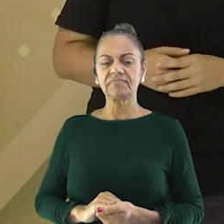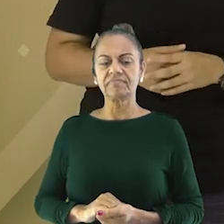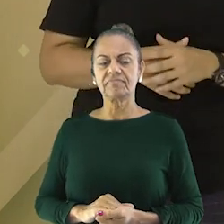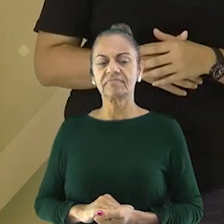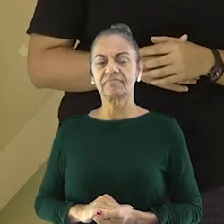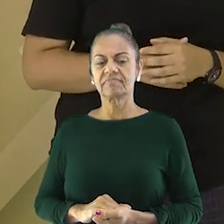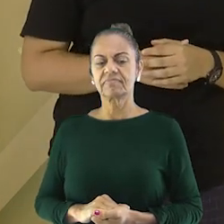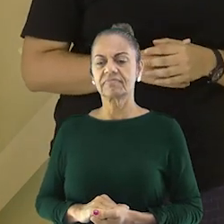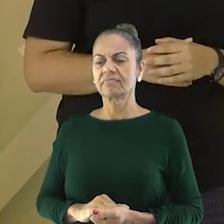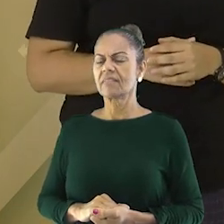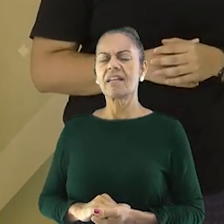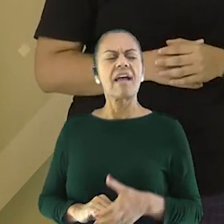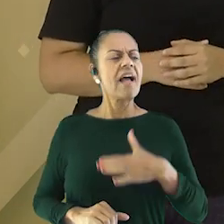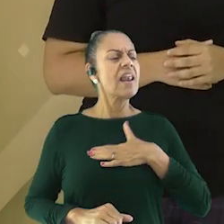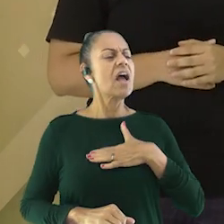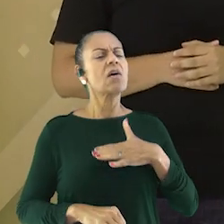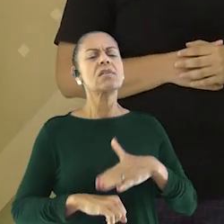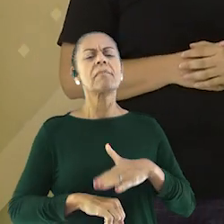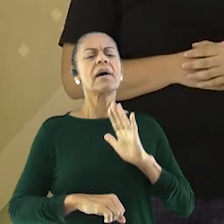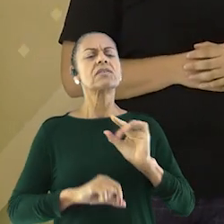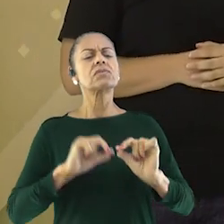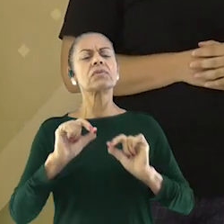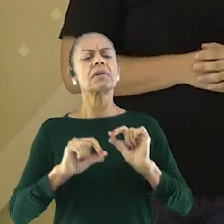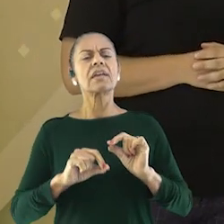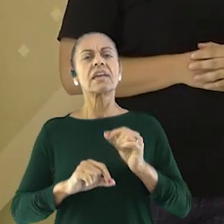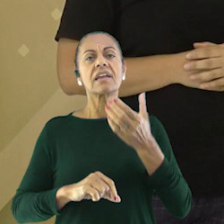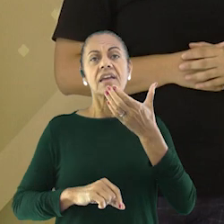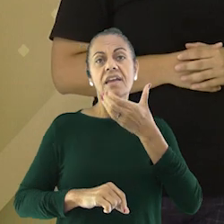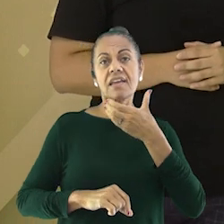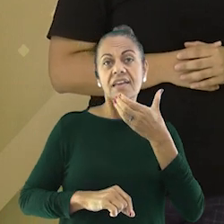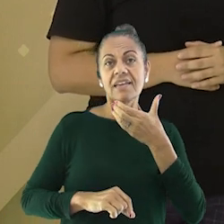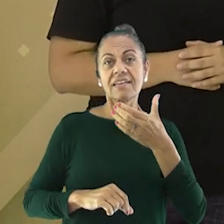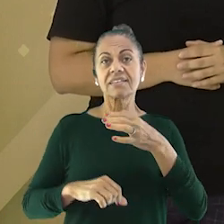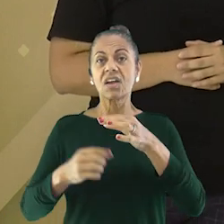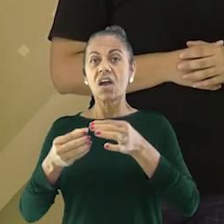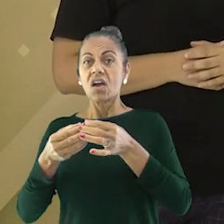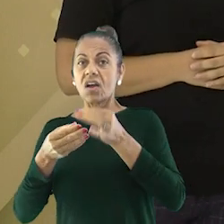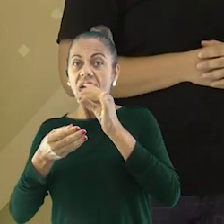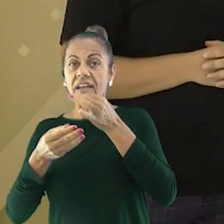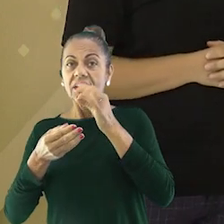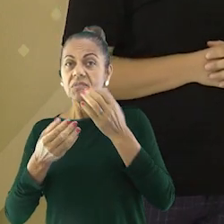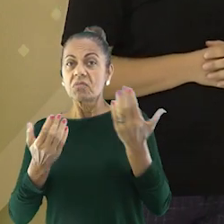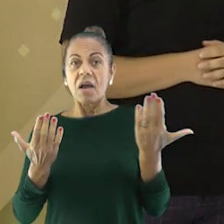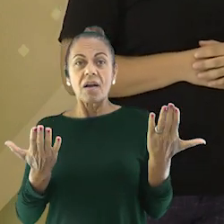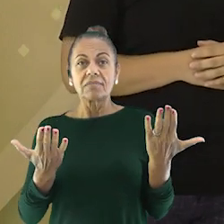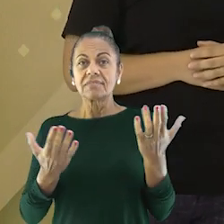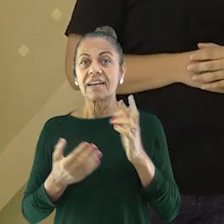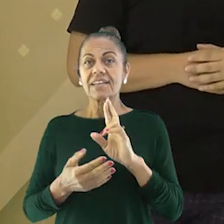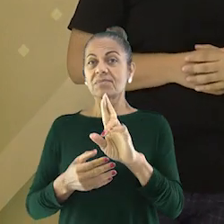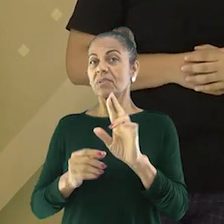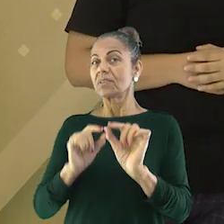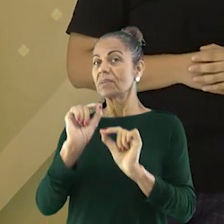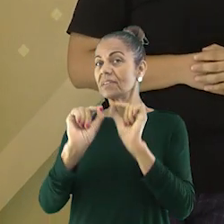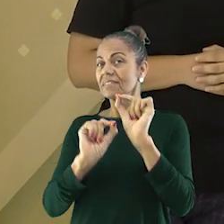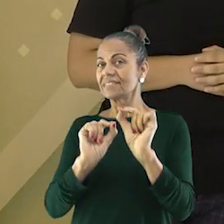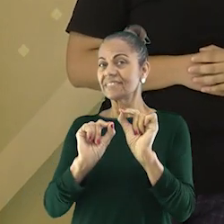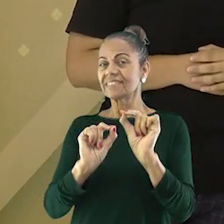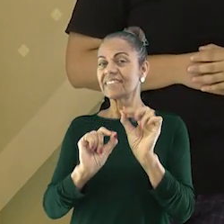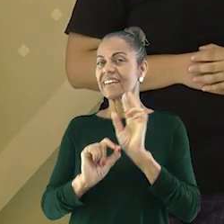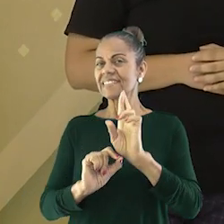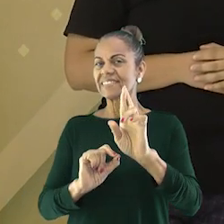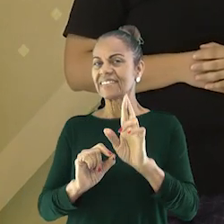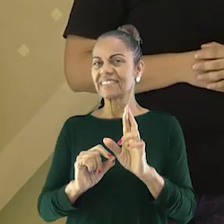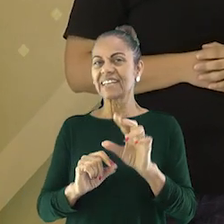que ela gosta mais? Grapes or apples? O que ela respondeu? Ela mesma irá dizer mais uma vez o que